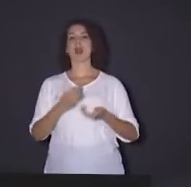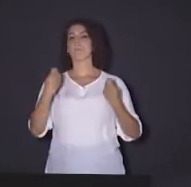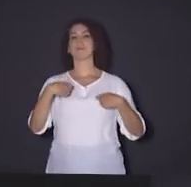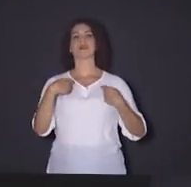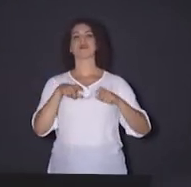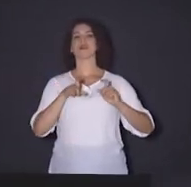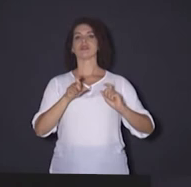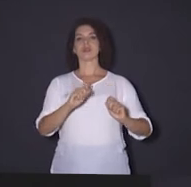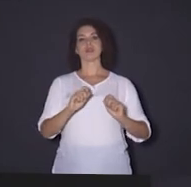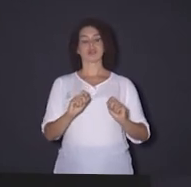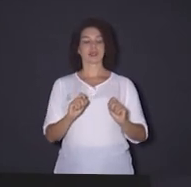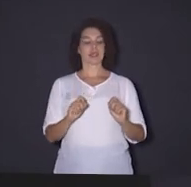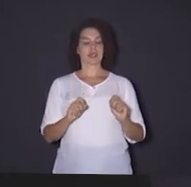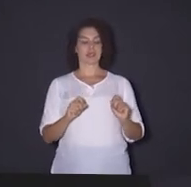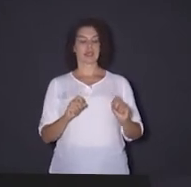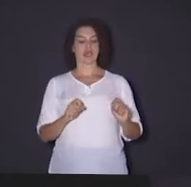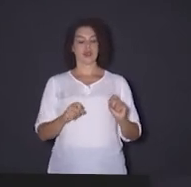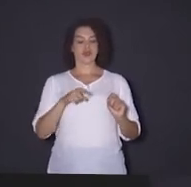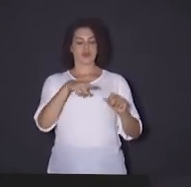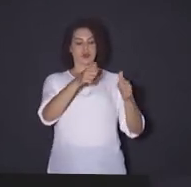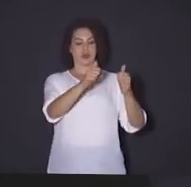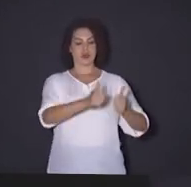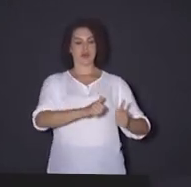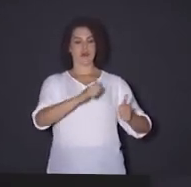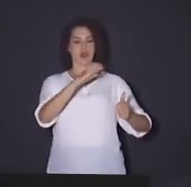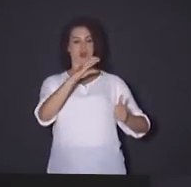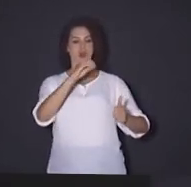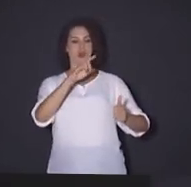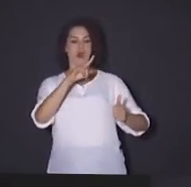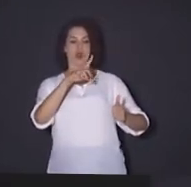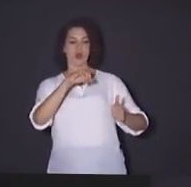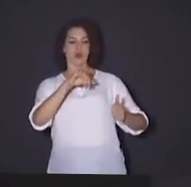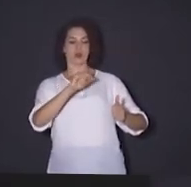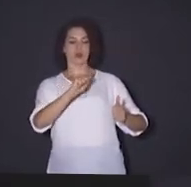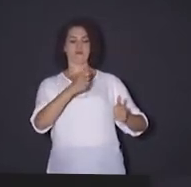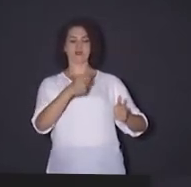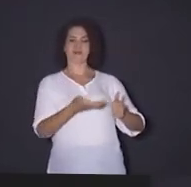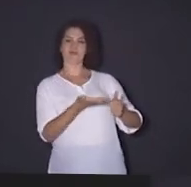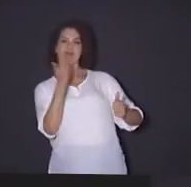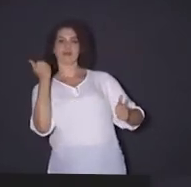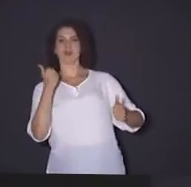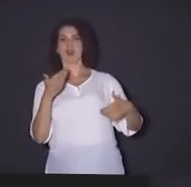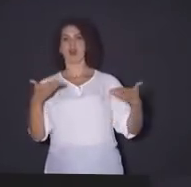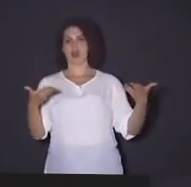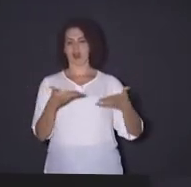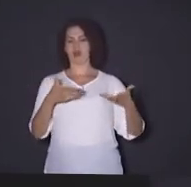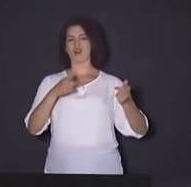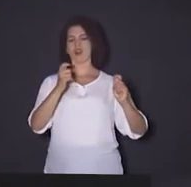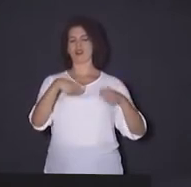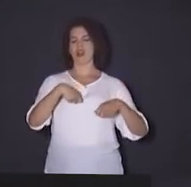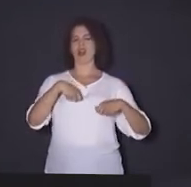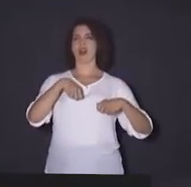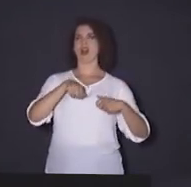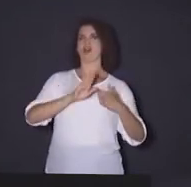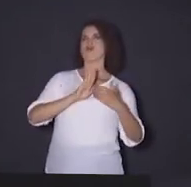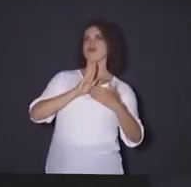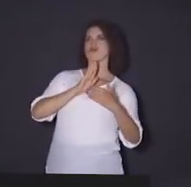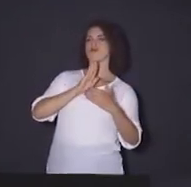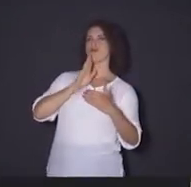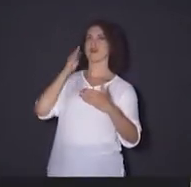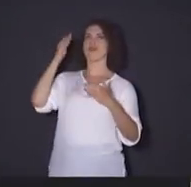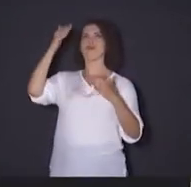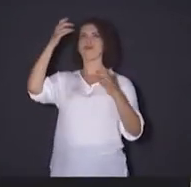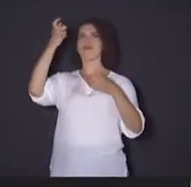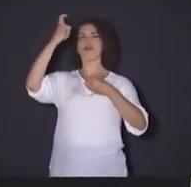candomblé eu acho que hoje a gente tem a possibilidade real de atravessar a áfrica em refazer o espelho quebrado